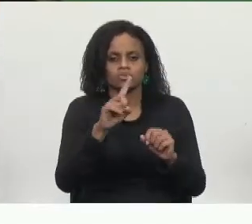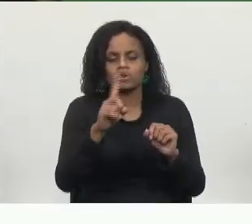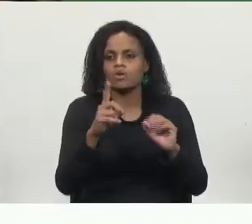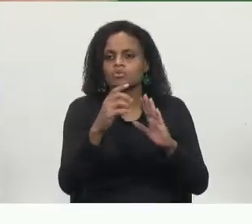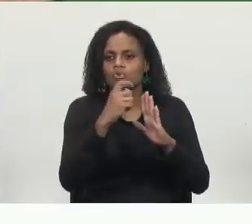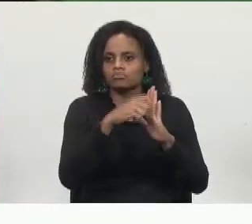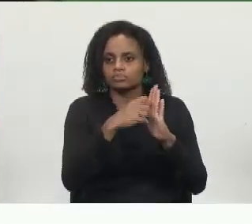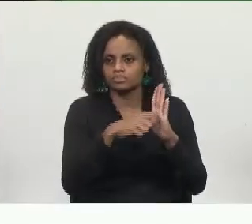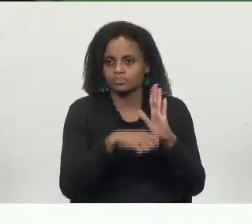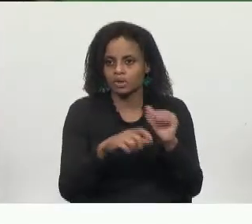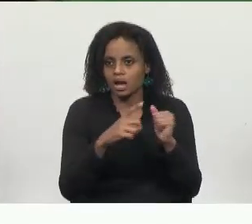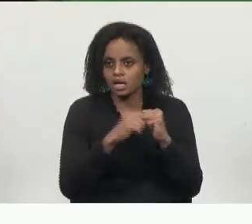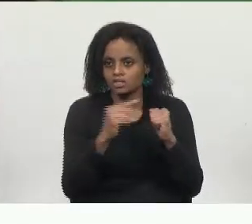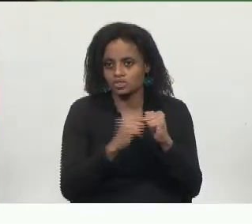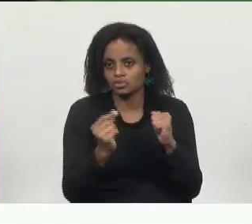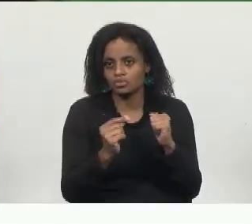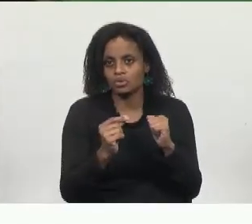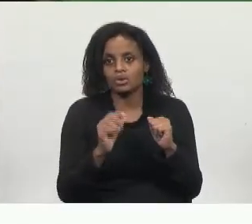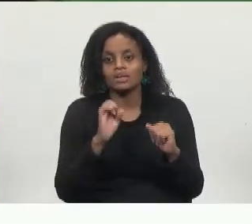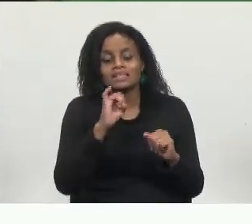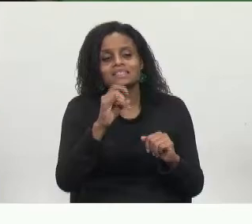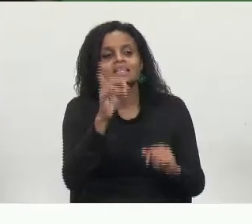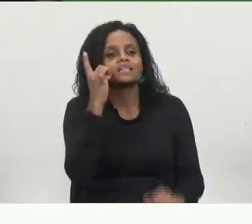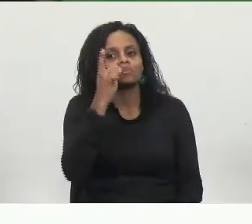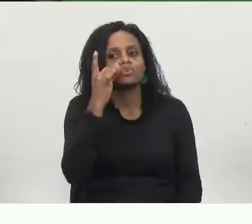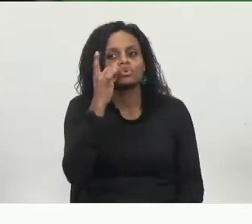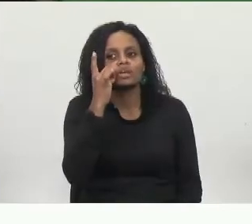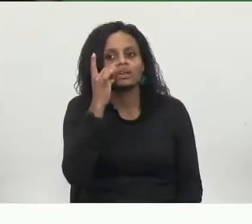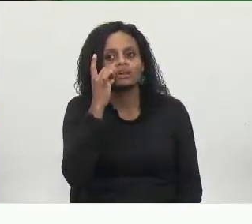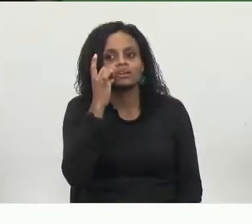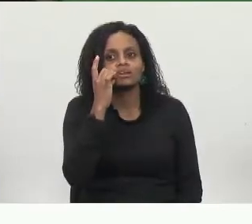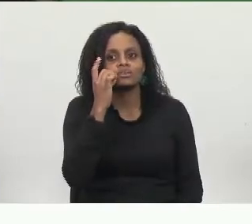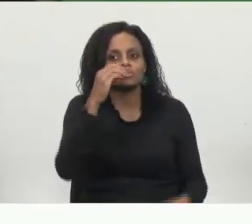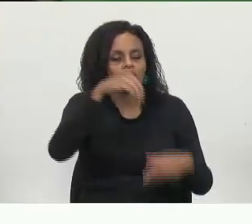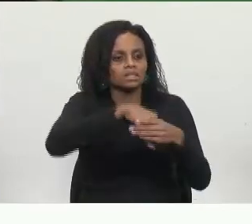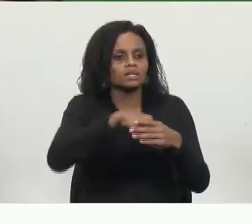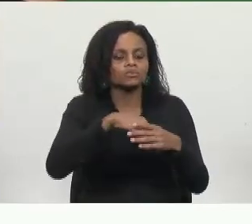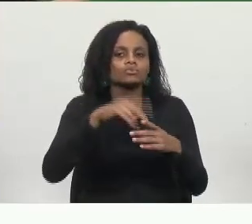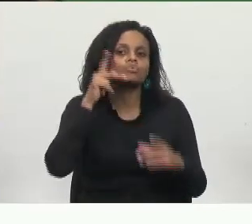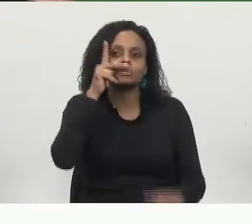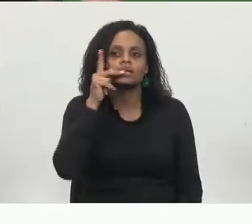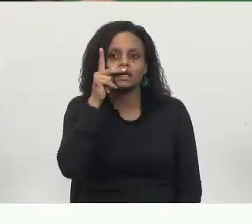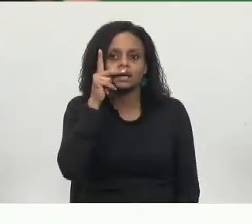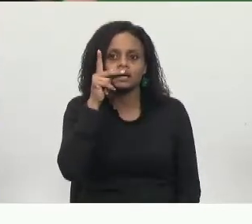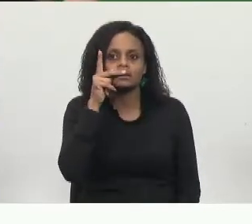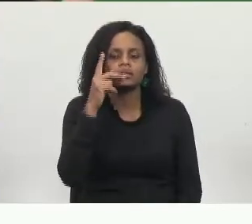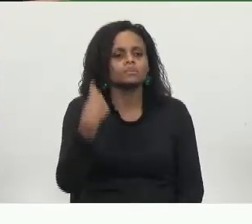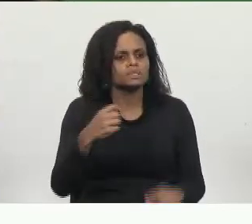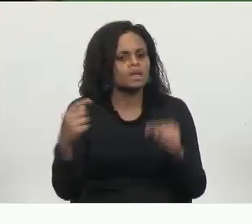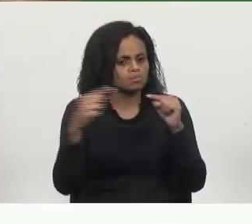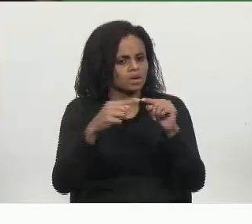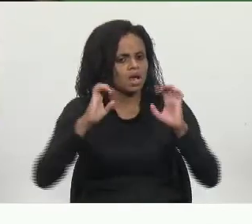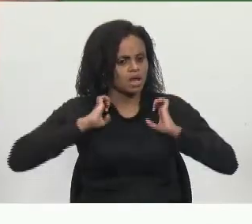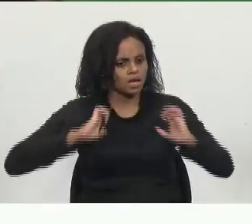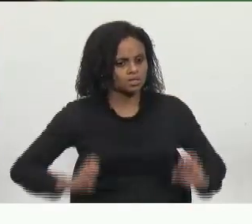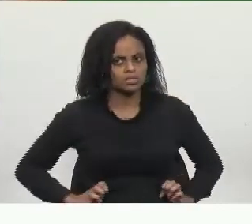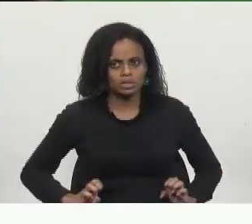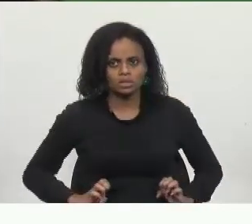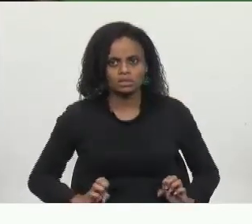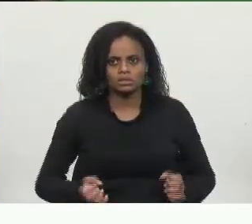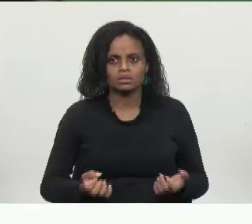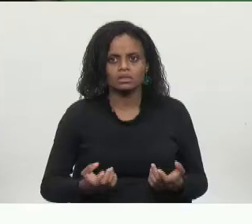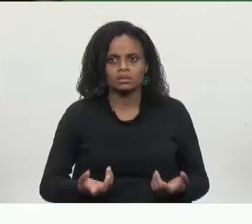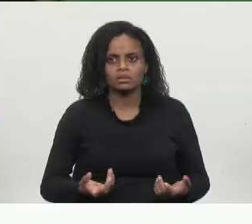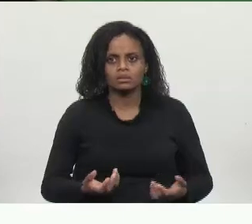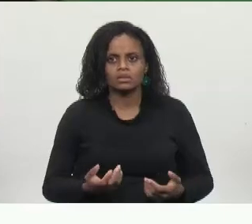que o deputado que é pego armado dentro do plenário, ele tem que sim responder no Conselho de Ética, porque ninguém aqui é criança. Se existe a vedação, não é para